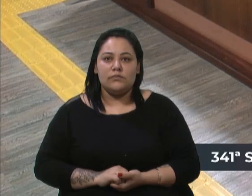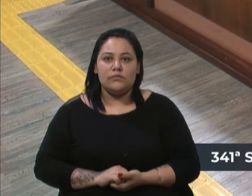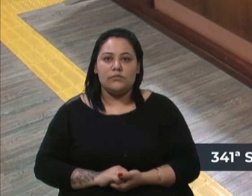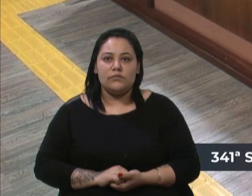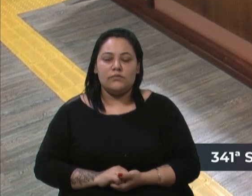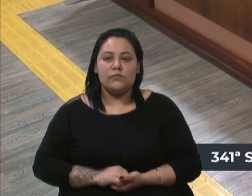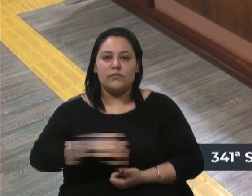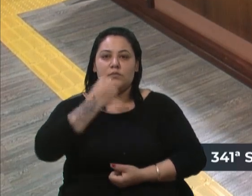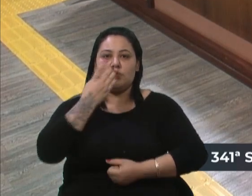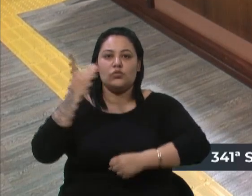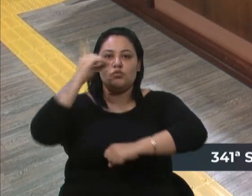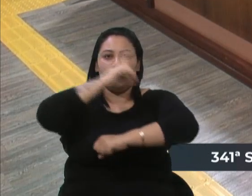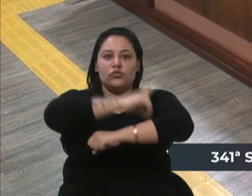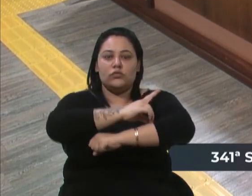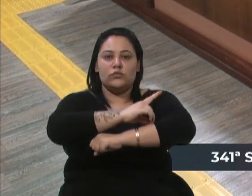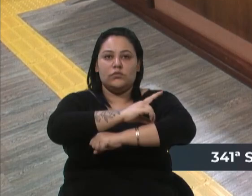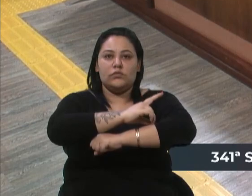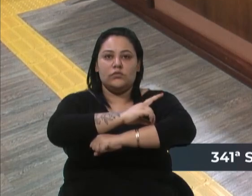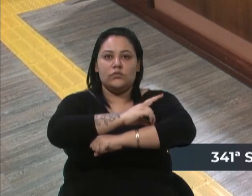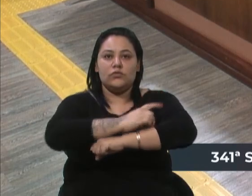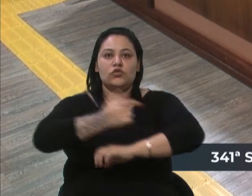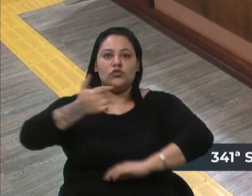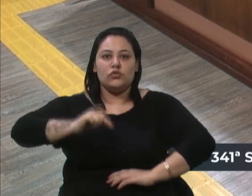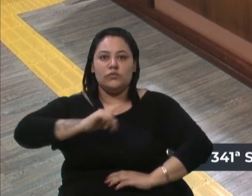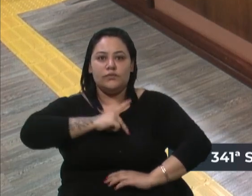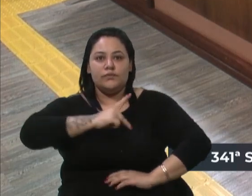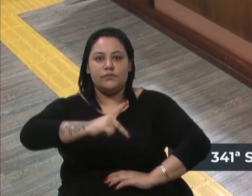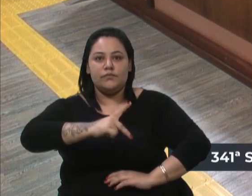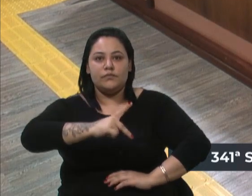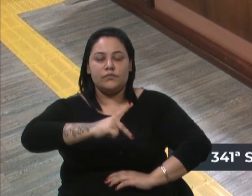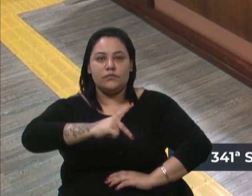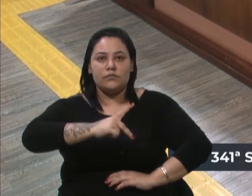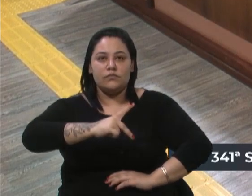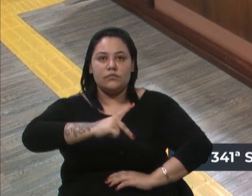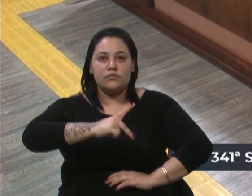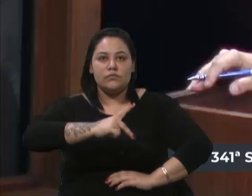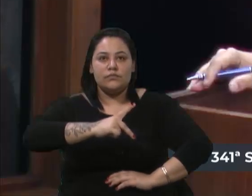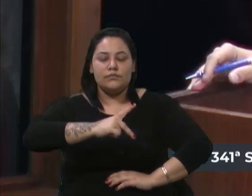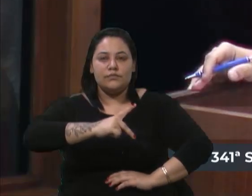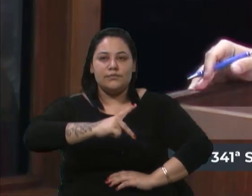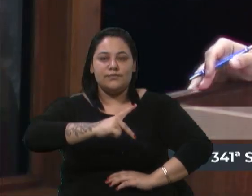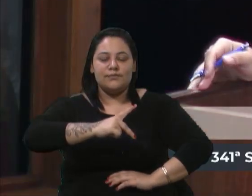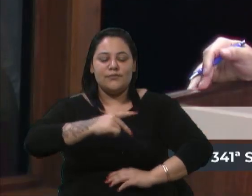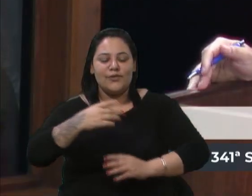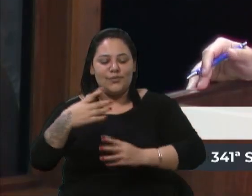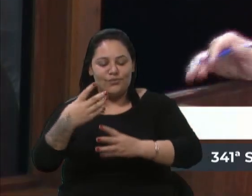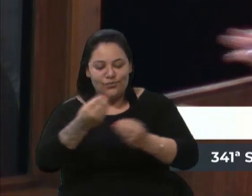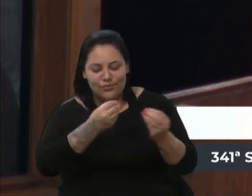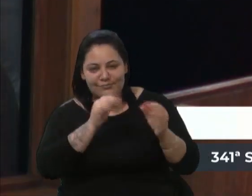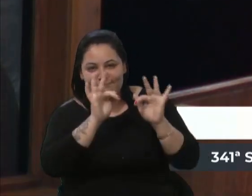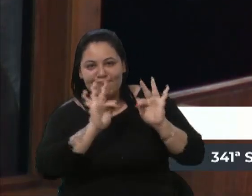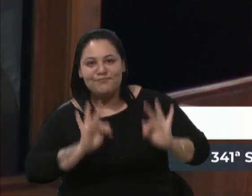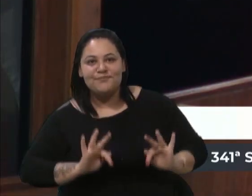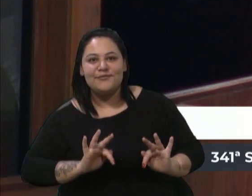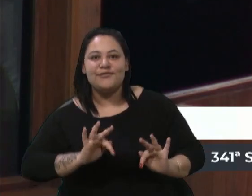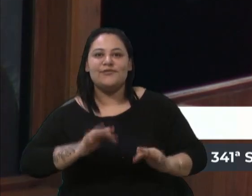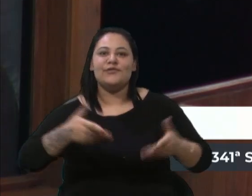Bom dia novamente, presidente. É com muita felicidade que eu